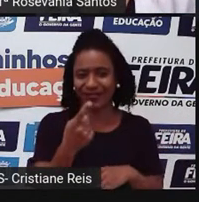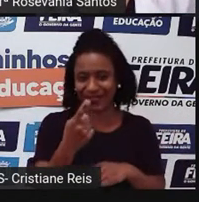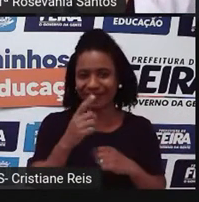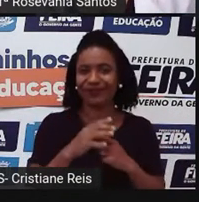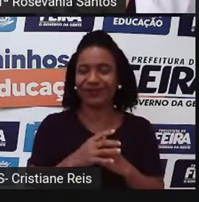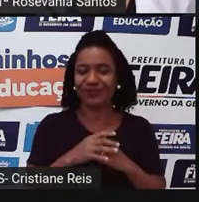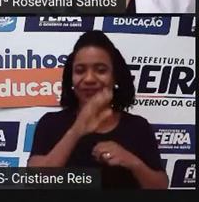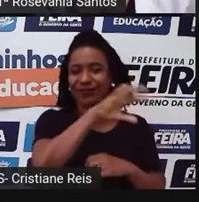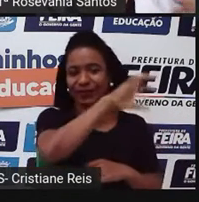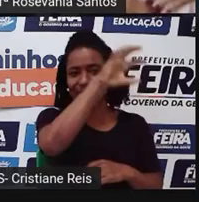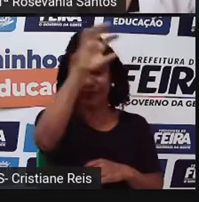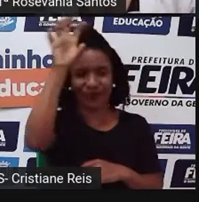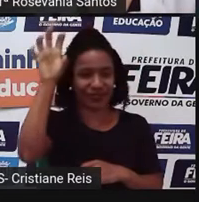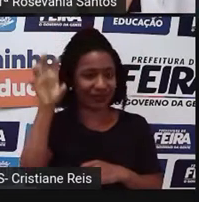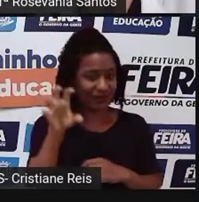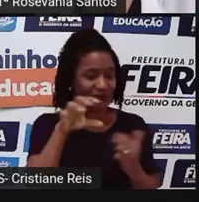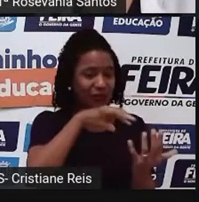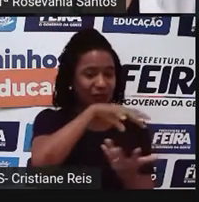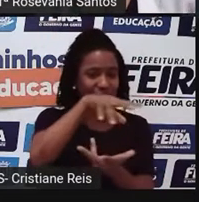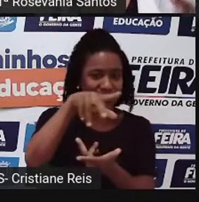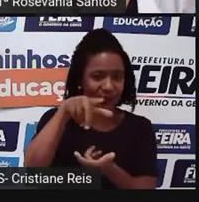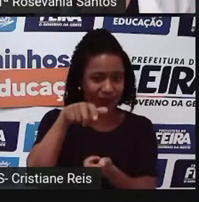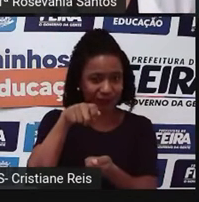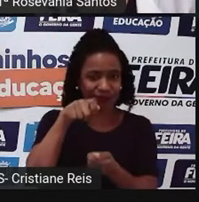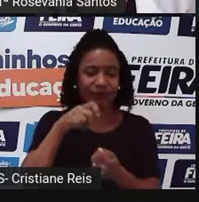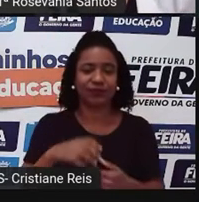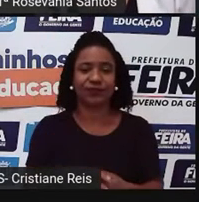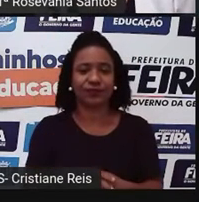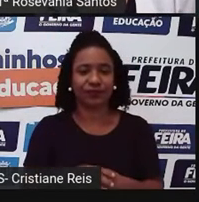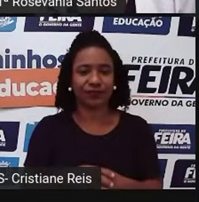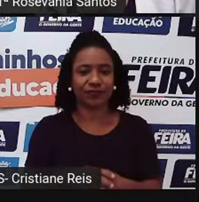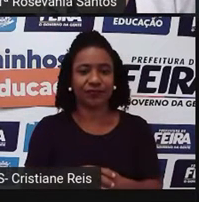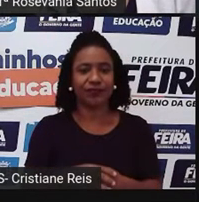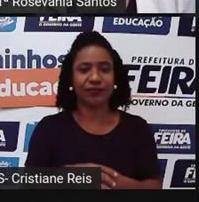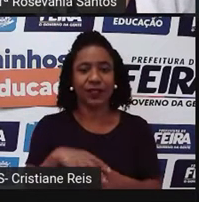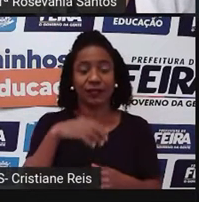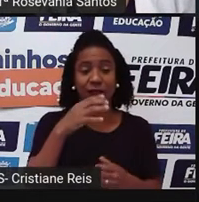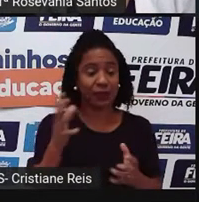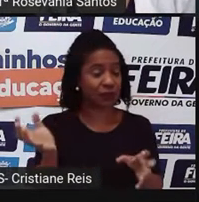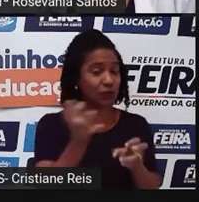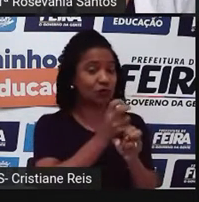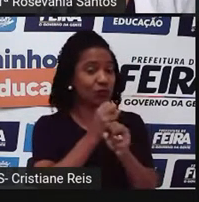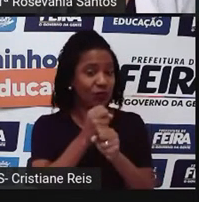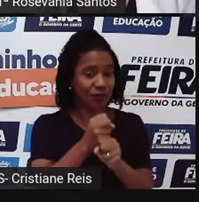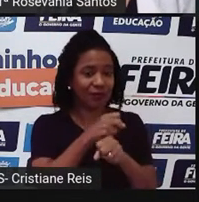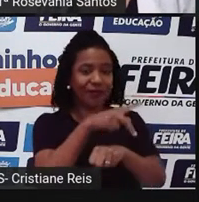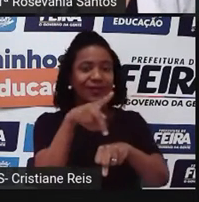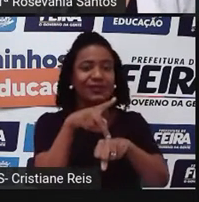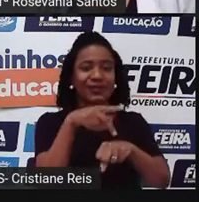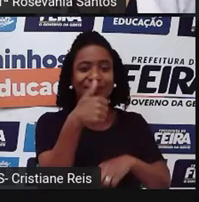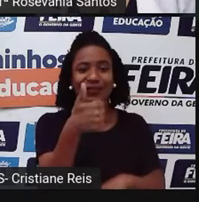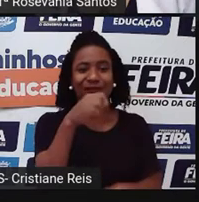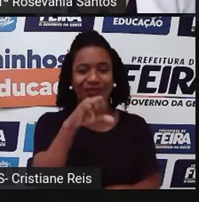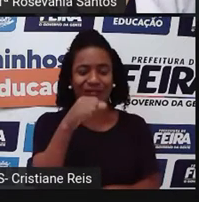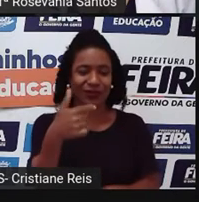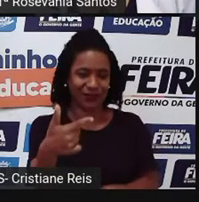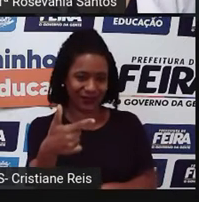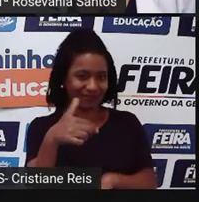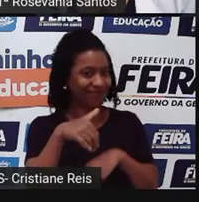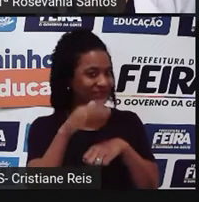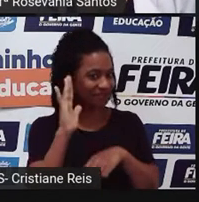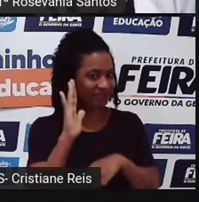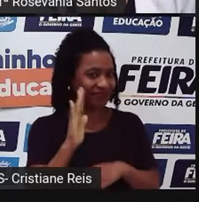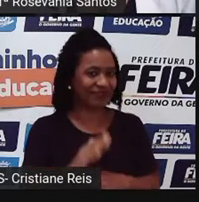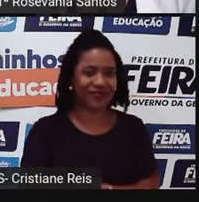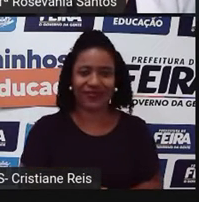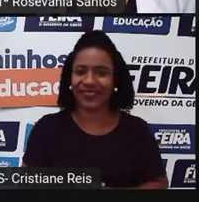está regionalizando esses mais, né, de 192 países que a gente tem. Então vamos lá,